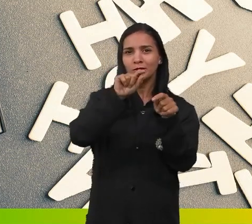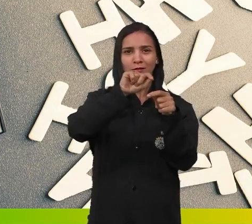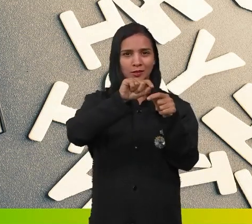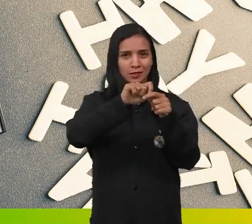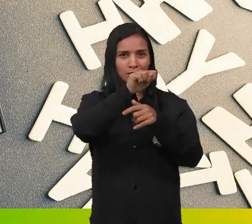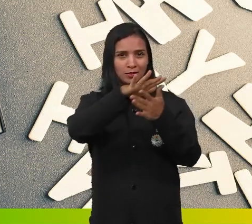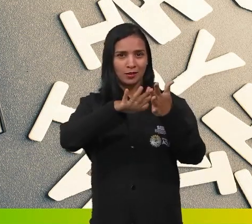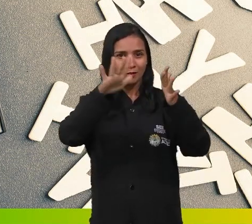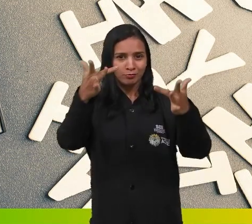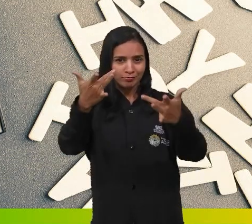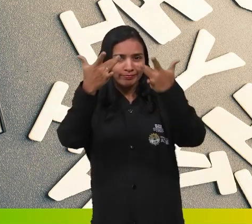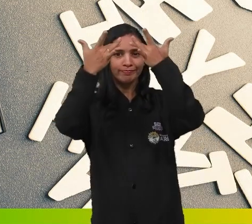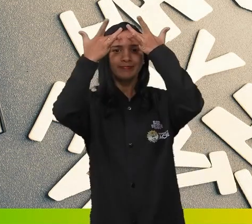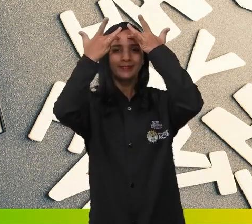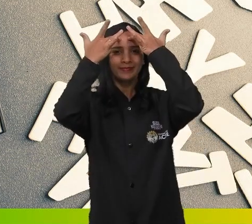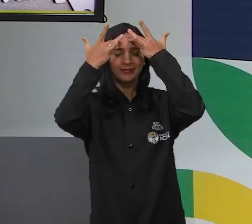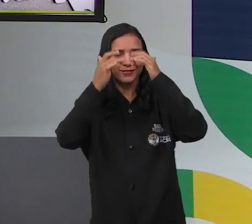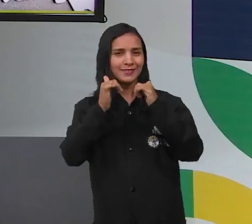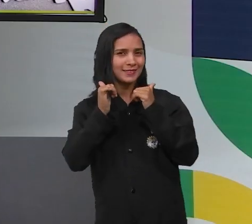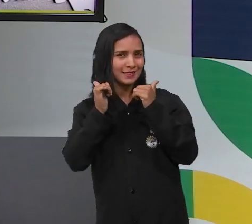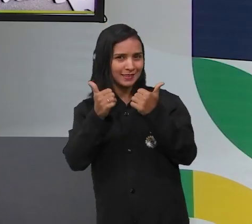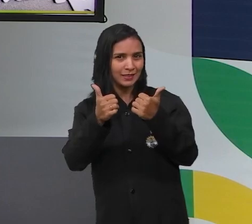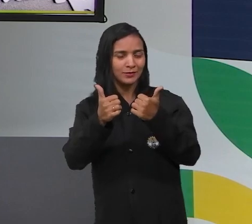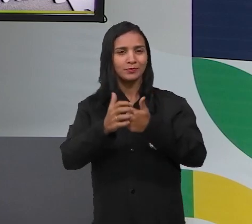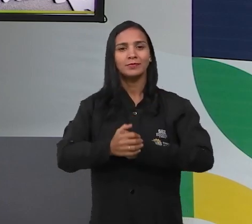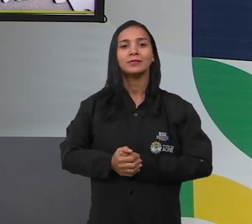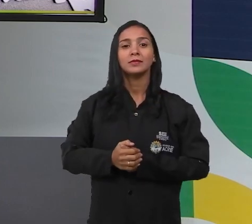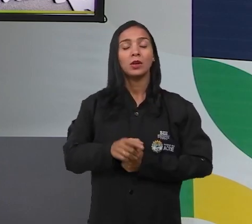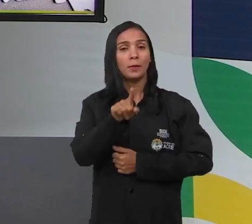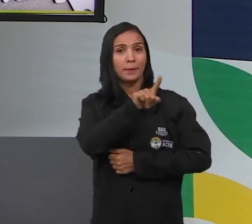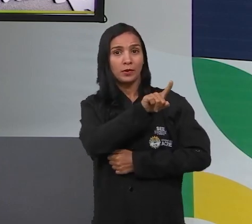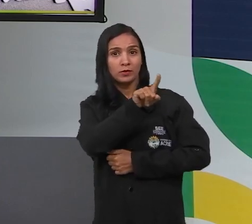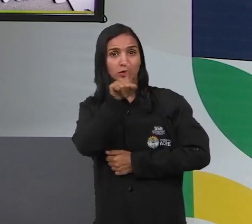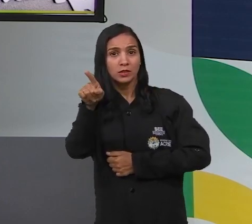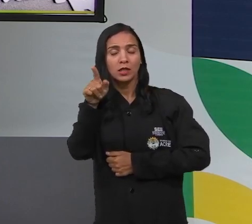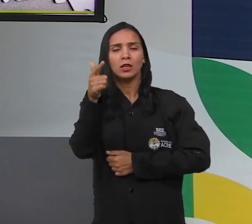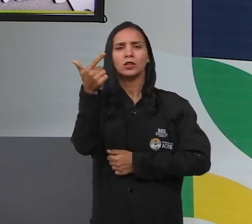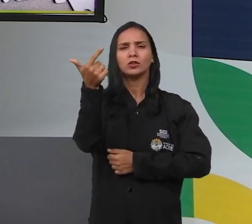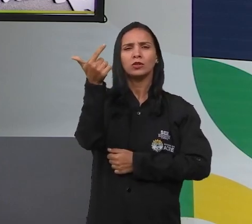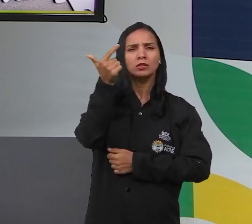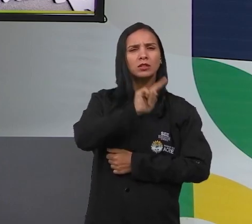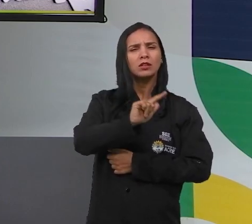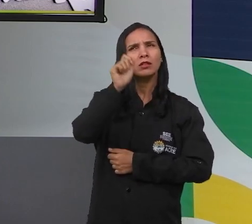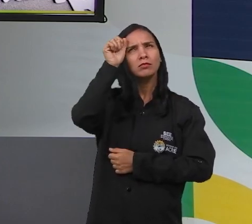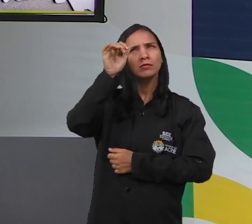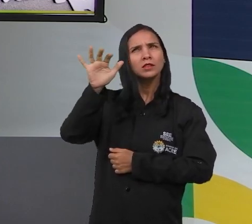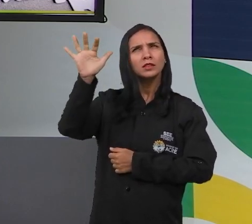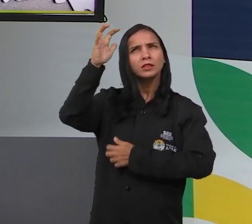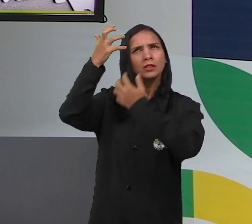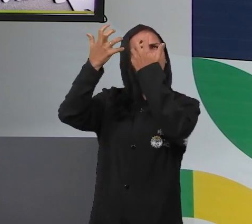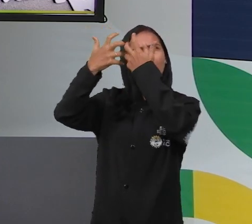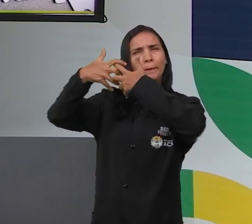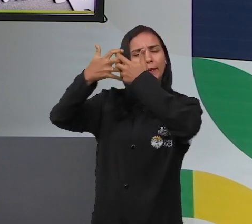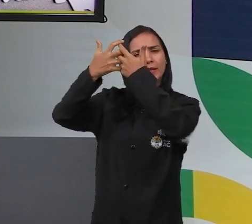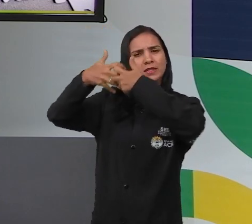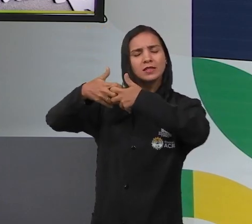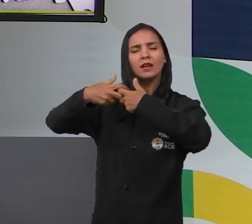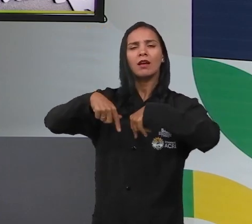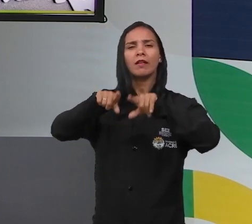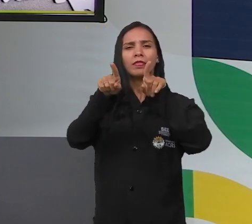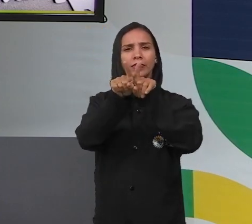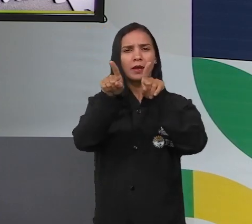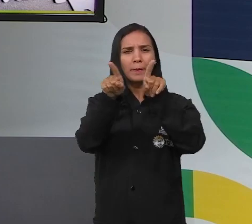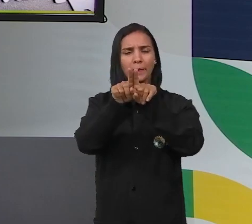conteúdo. Pessoal, para que vocês possam também pensar, refletir em casa a respeito da